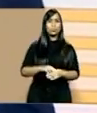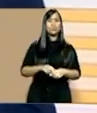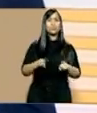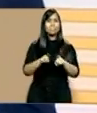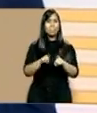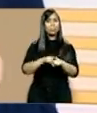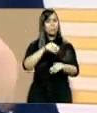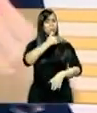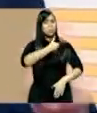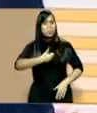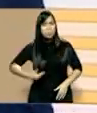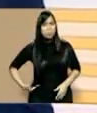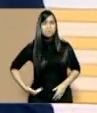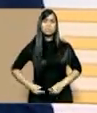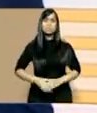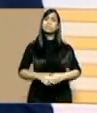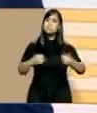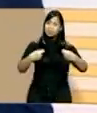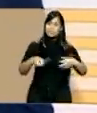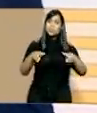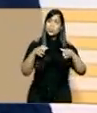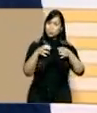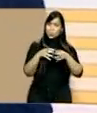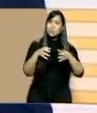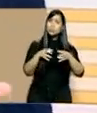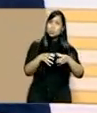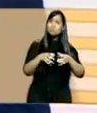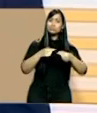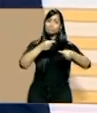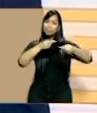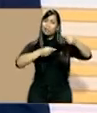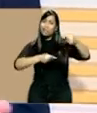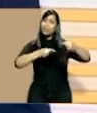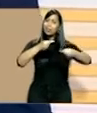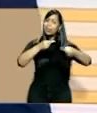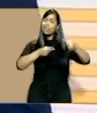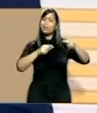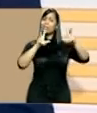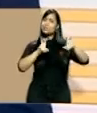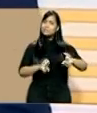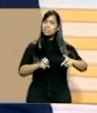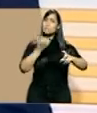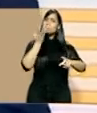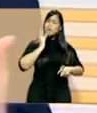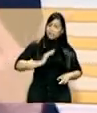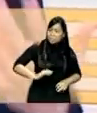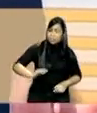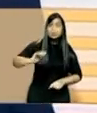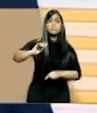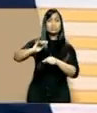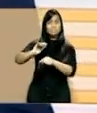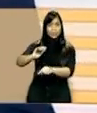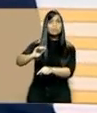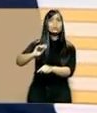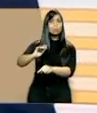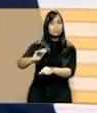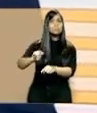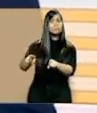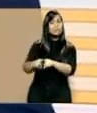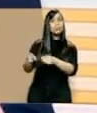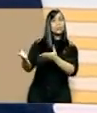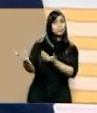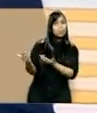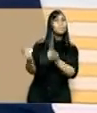poderes, um movimento de debate desse aspecto para que as crianças, especialmente crianças e